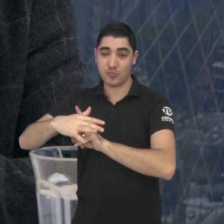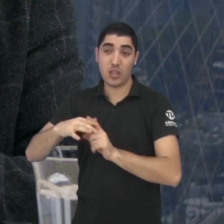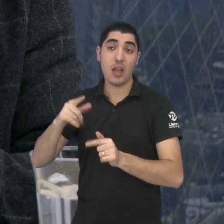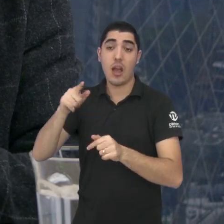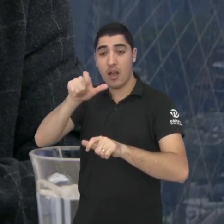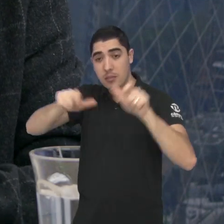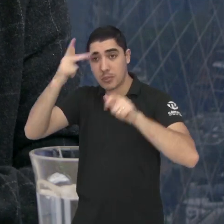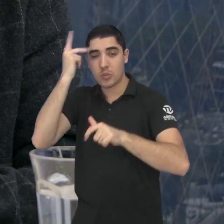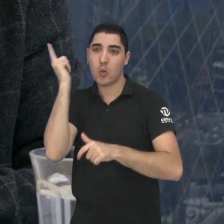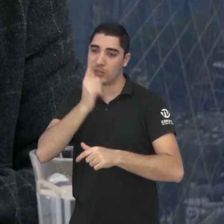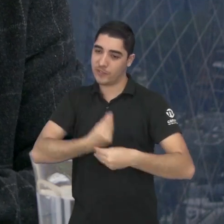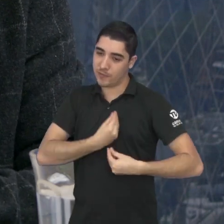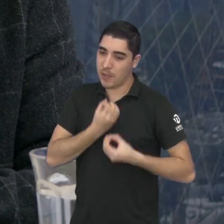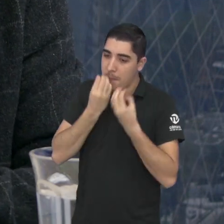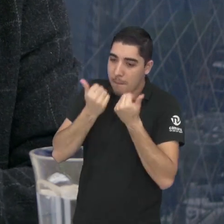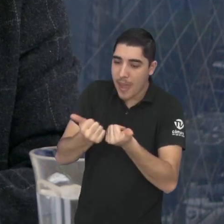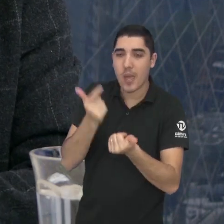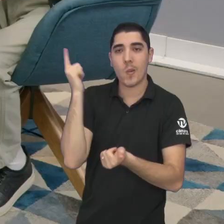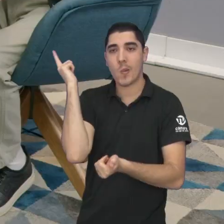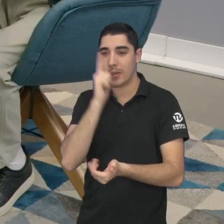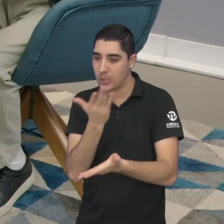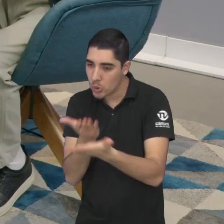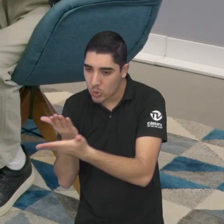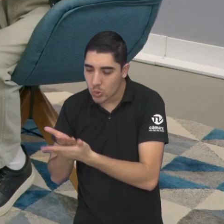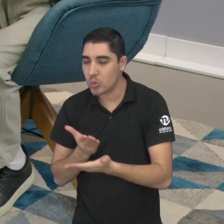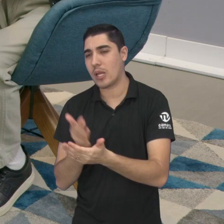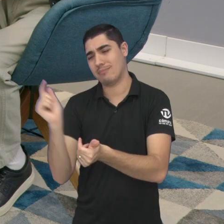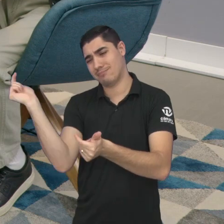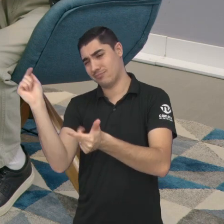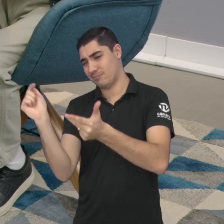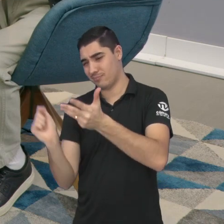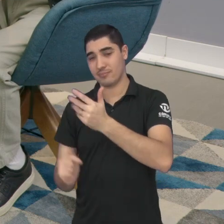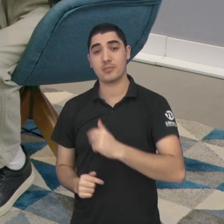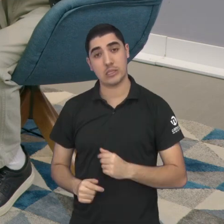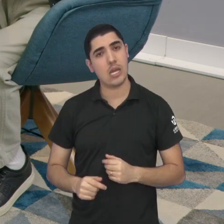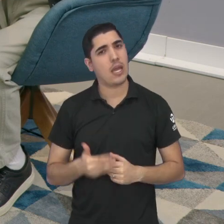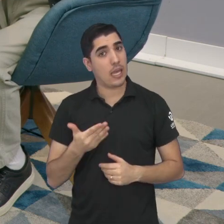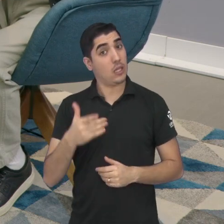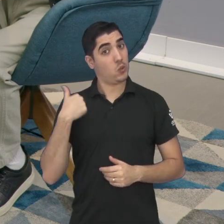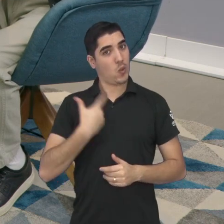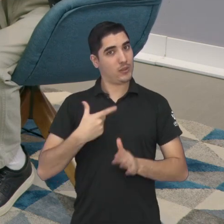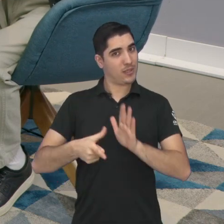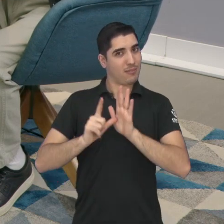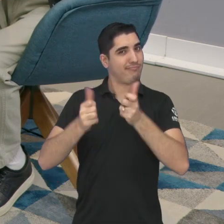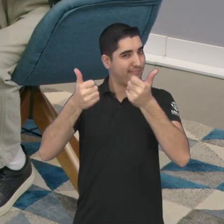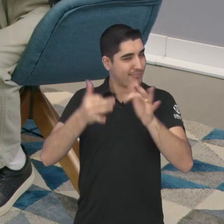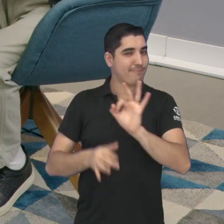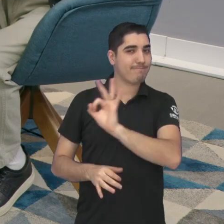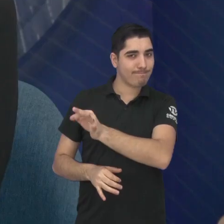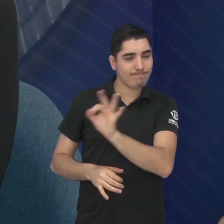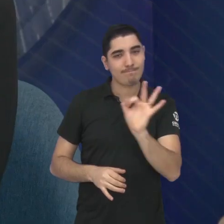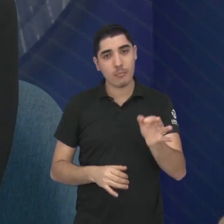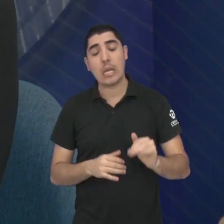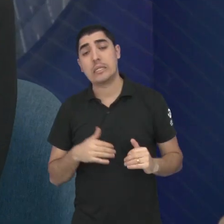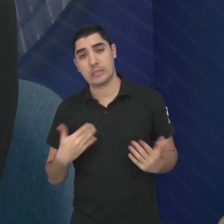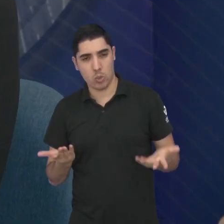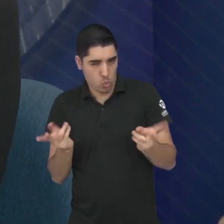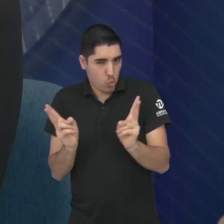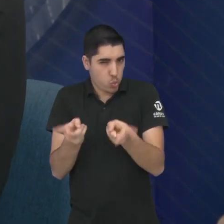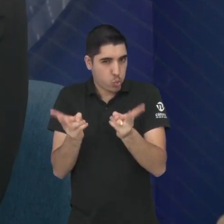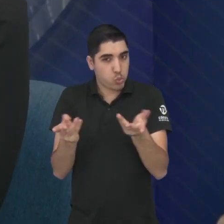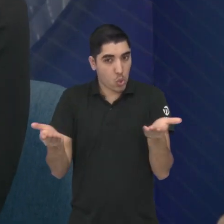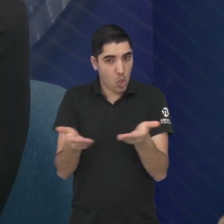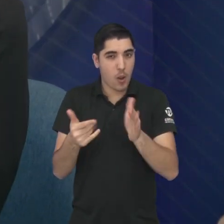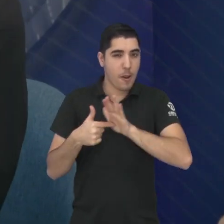bem, estudar, não é? Tá certo? Esse básico, que é o que a gente tanto falou, né? Para a gente dar seguimento, então, no nosso diálogo, a gente separou